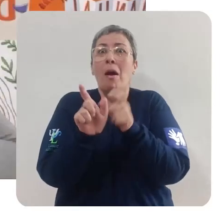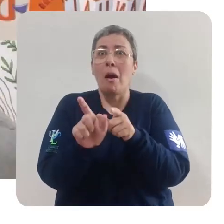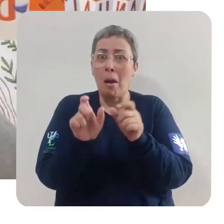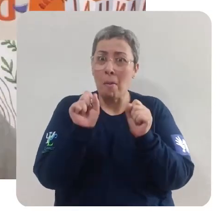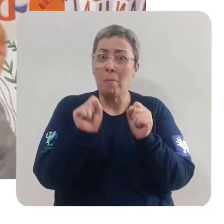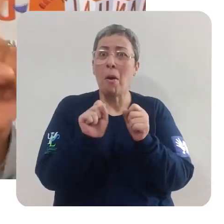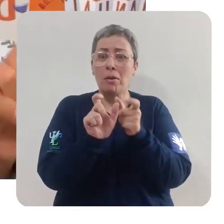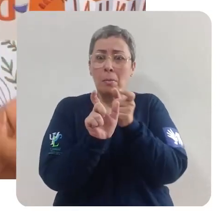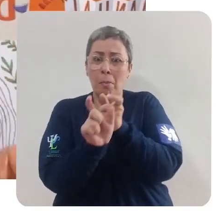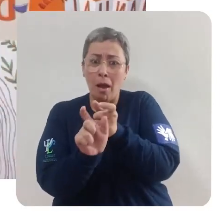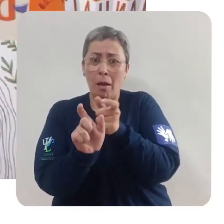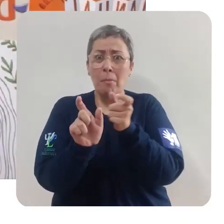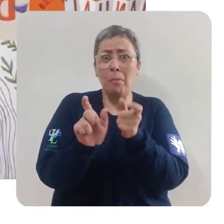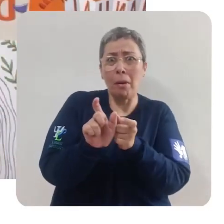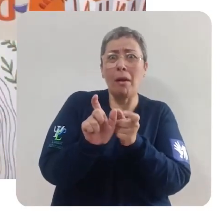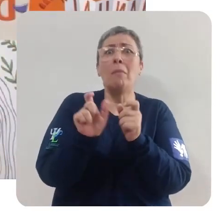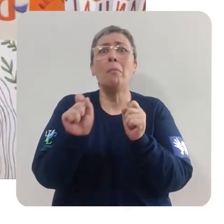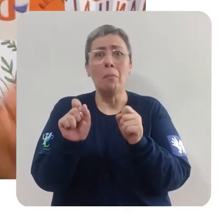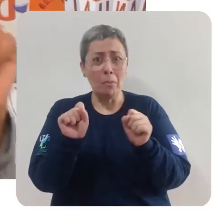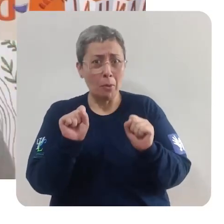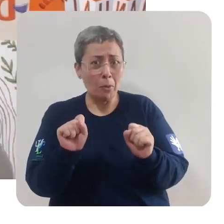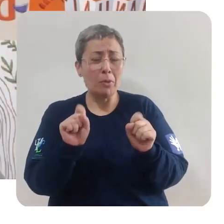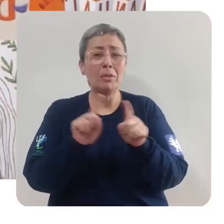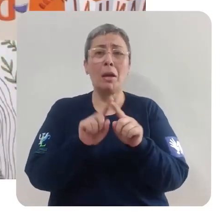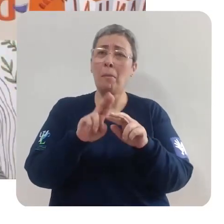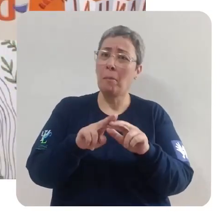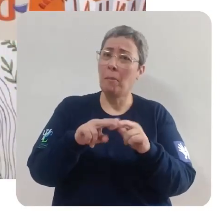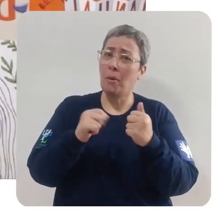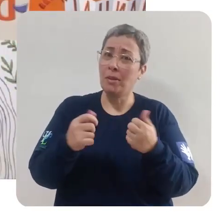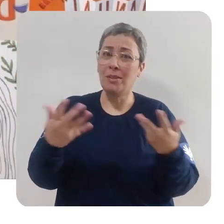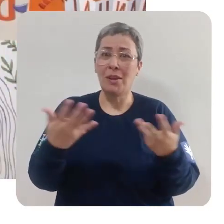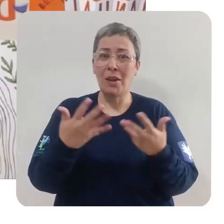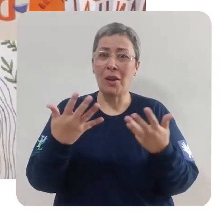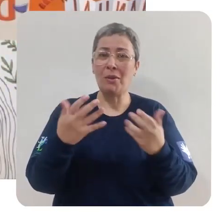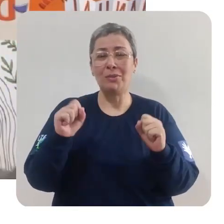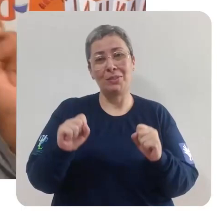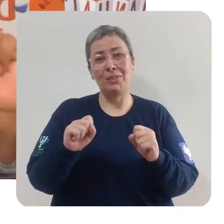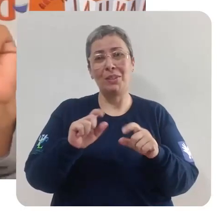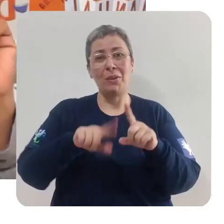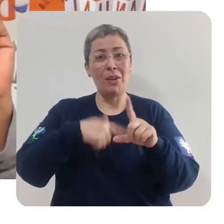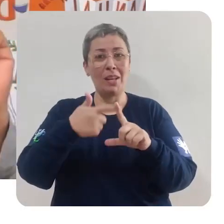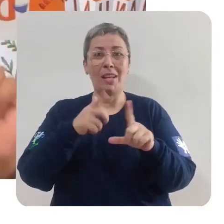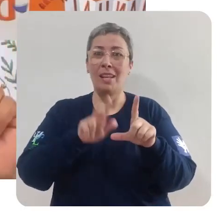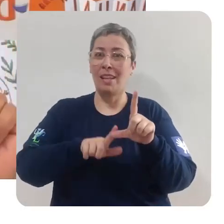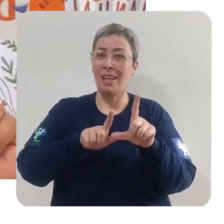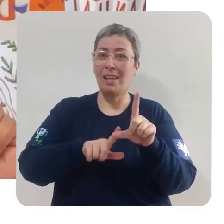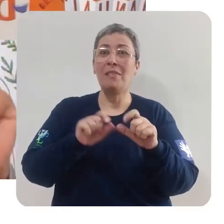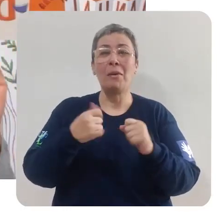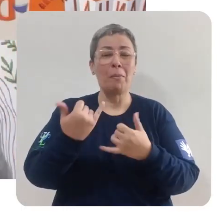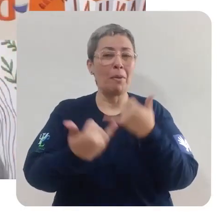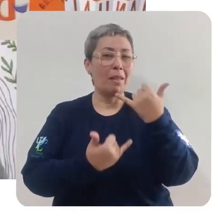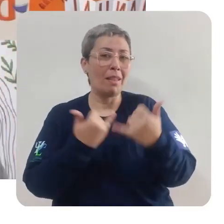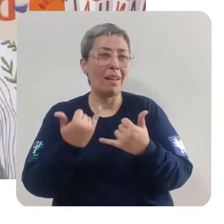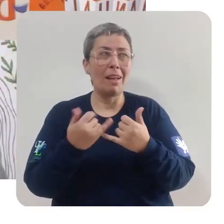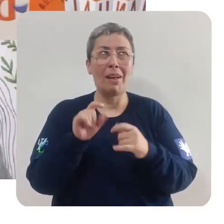ter outras palavras. E por isso que nesse programa nós vamos brincar